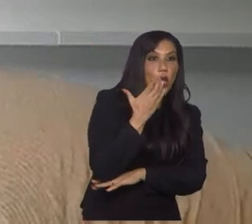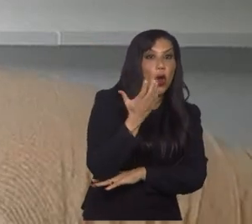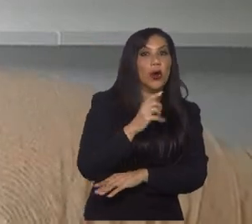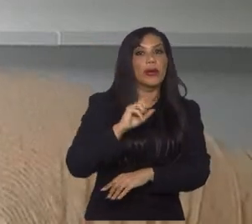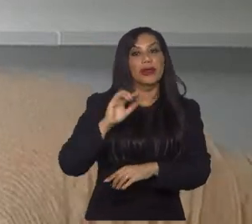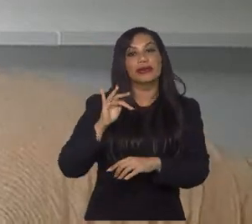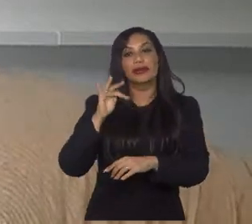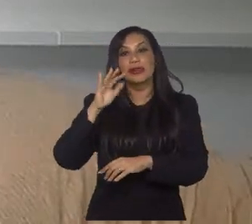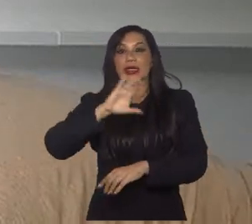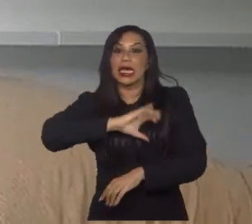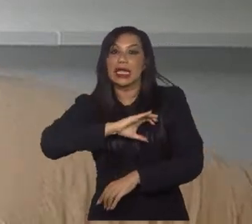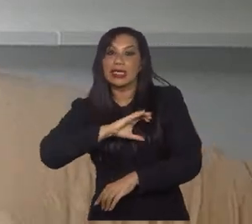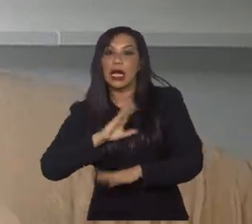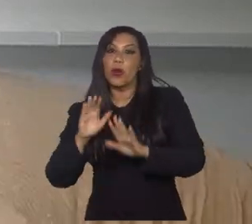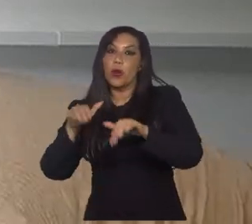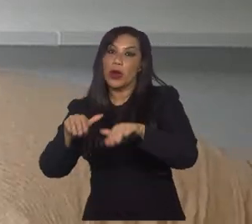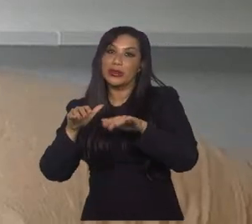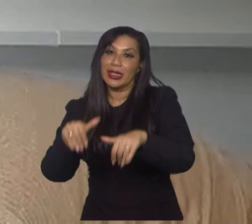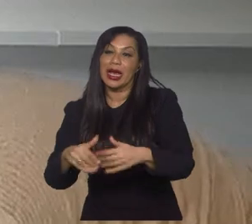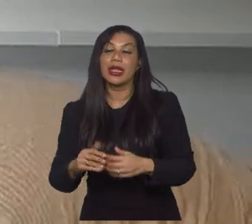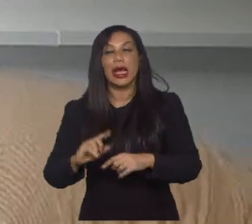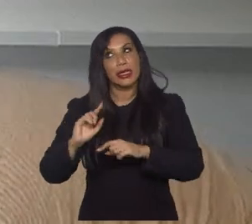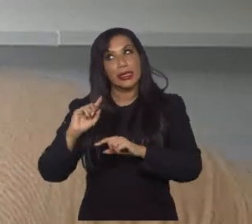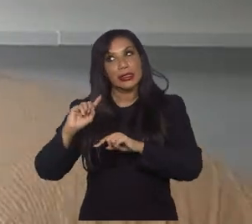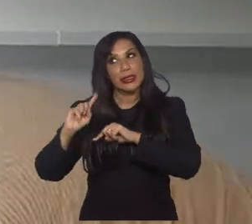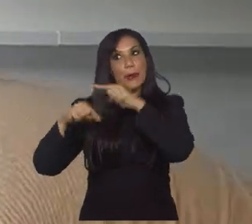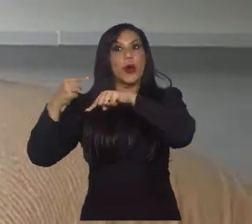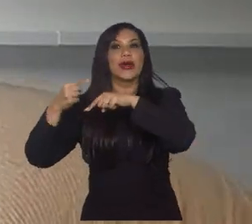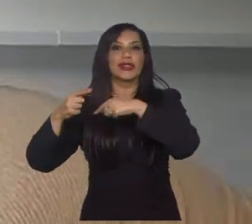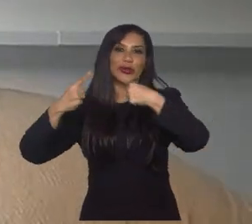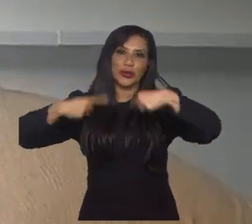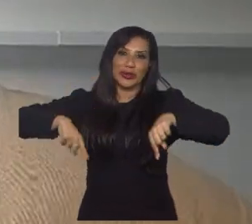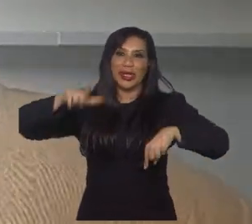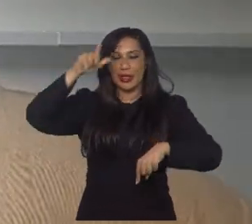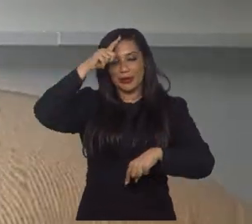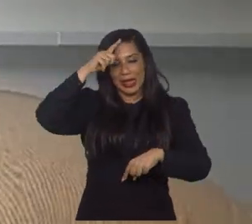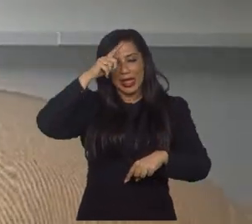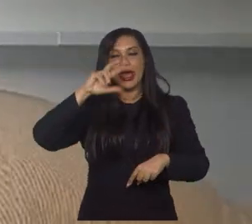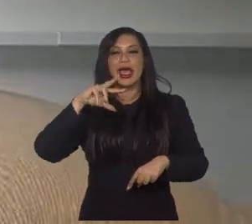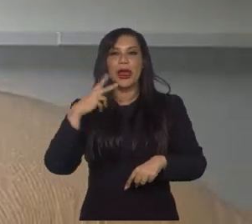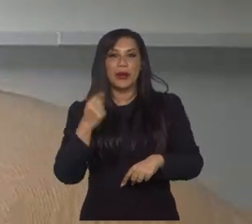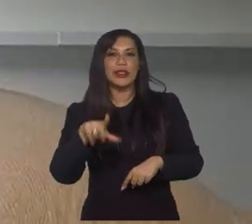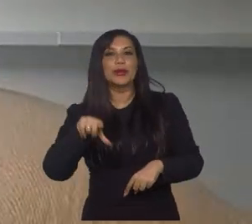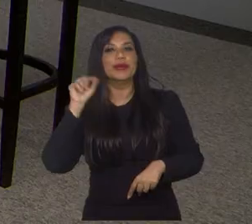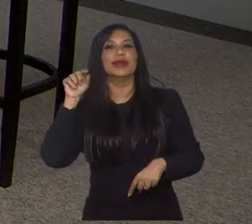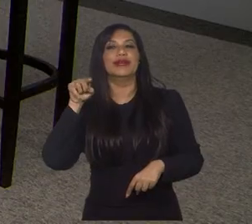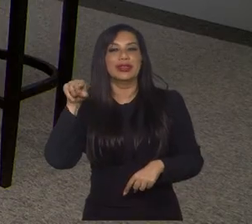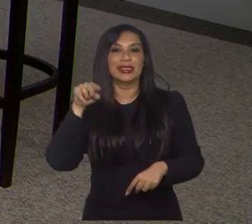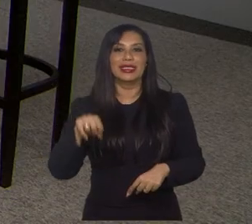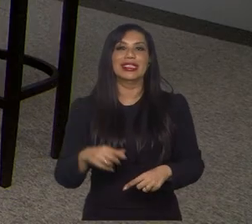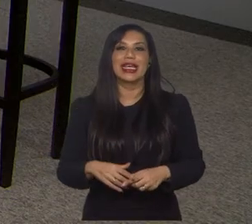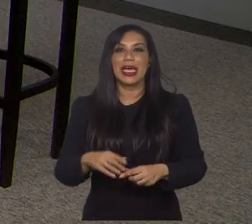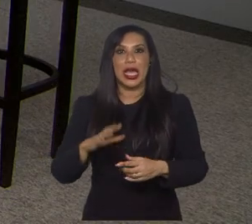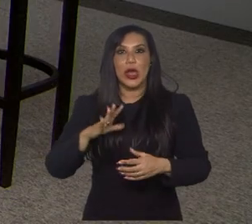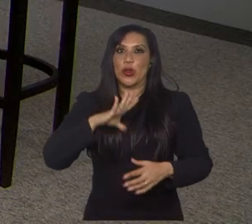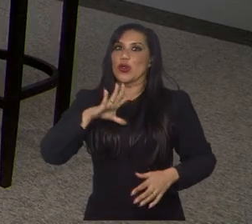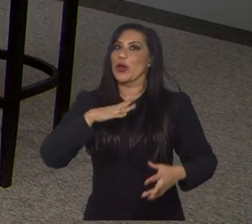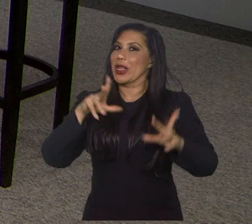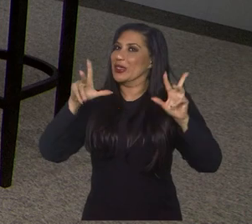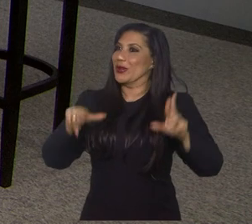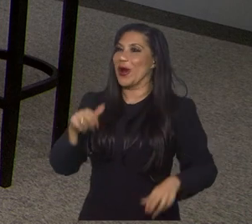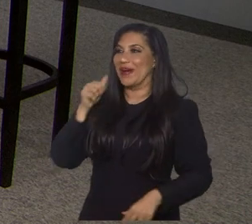aí quem sabe Canadá ou Austrália, para aí sim pegar uma Alemanha, eu acho que eu preferiria esse. Eu não sou tão corajosa